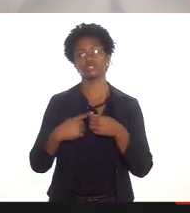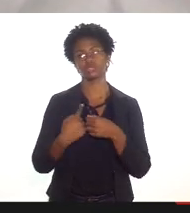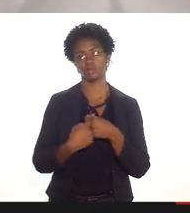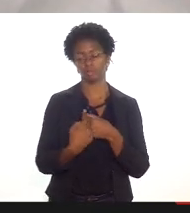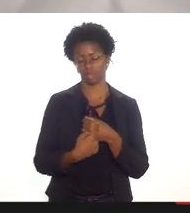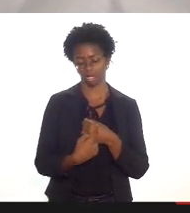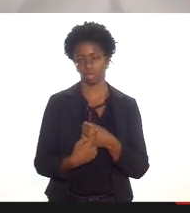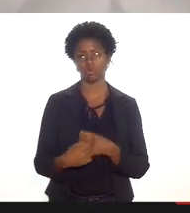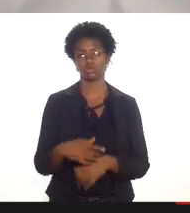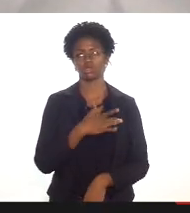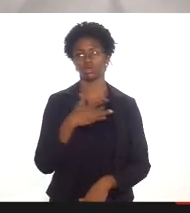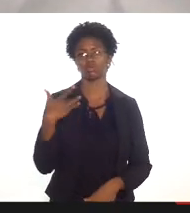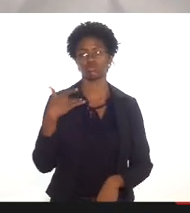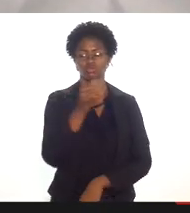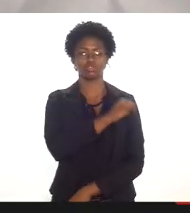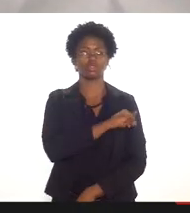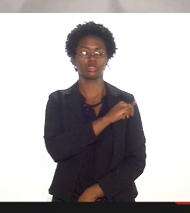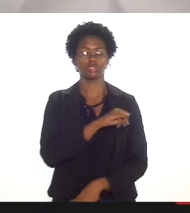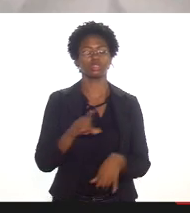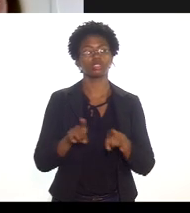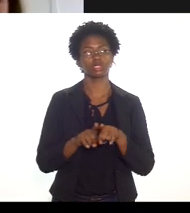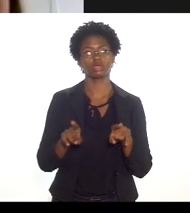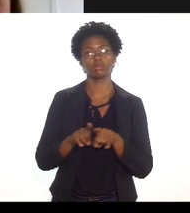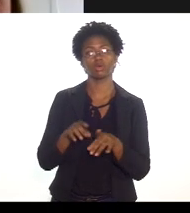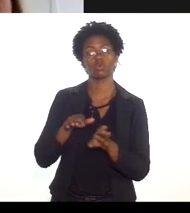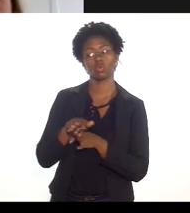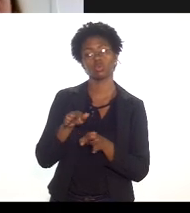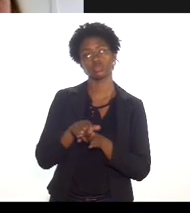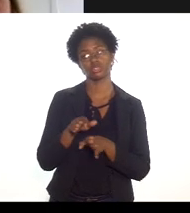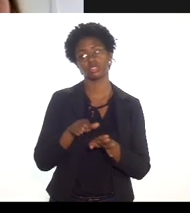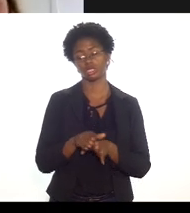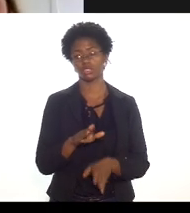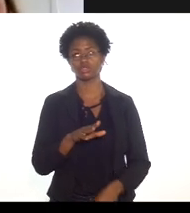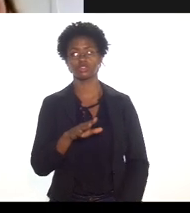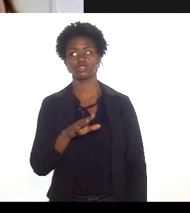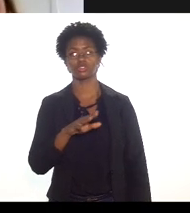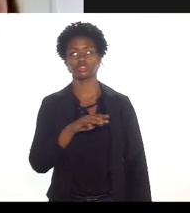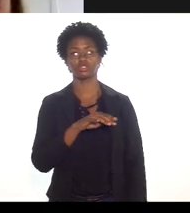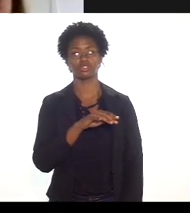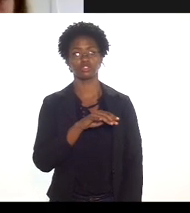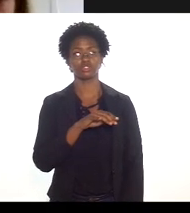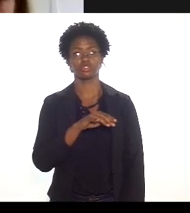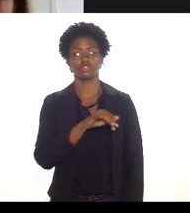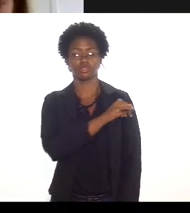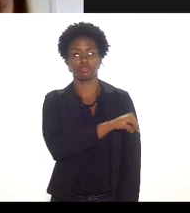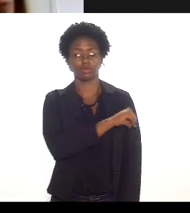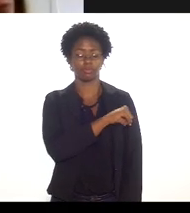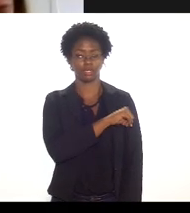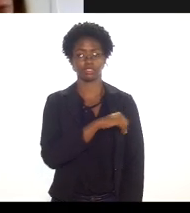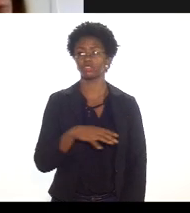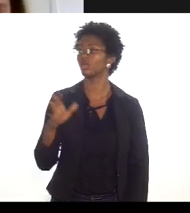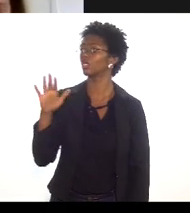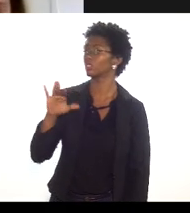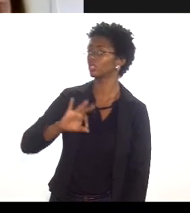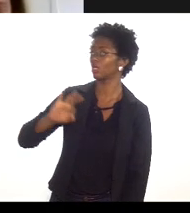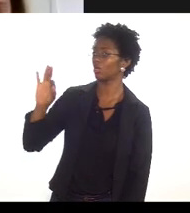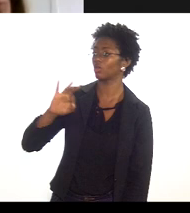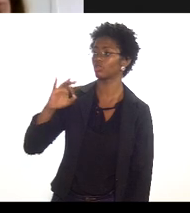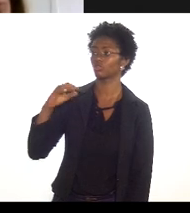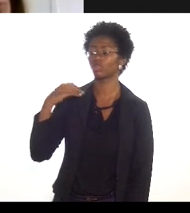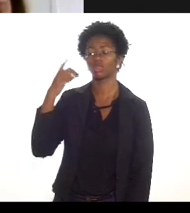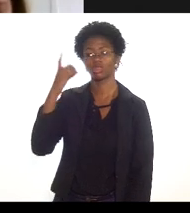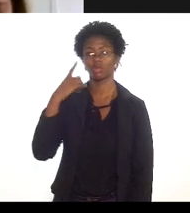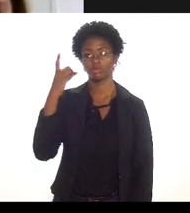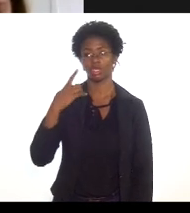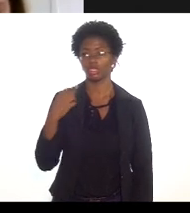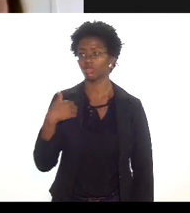Enfermagem e. Deputada Ah, Marta. agora sim, já estou lhe ouvindo. Está ótimo, deputada enfermeira Rejane, já estou lhe